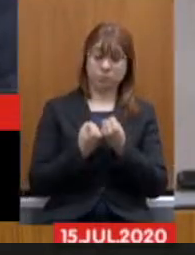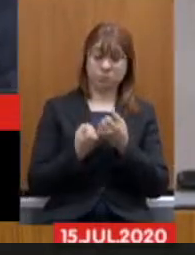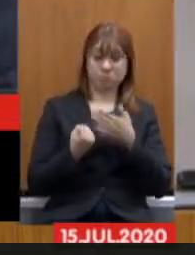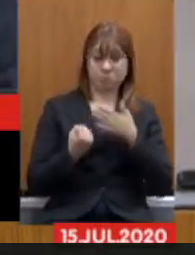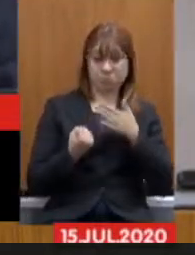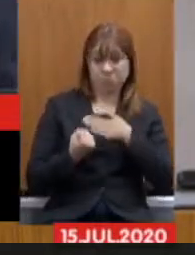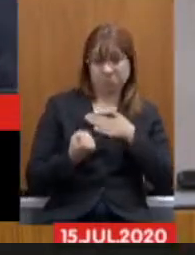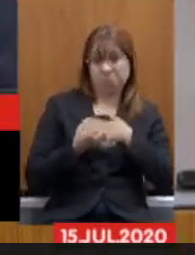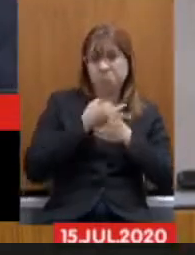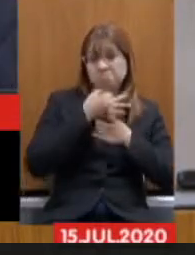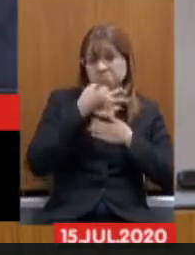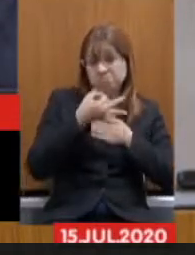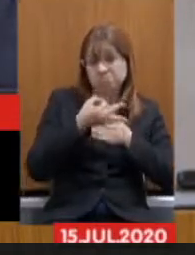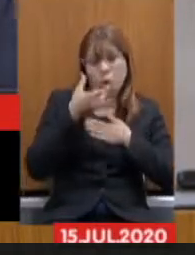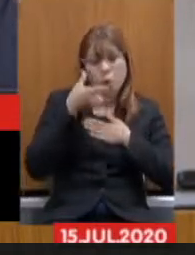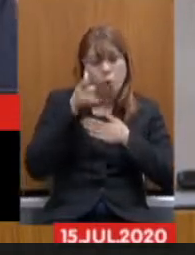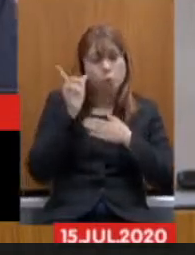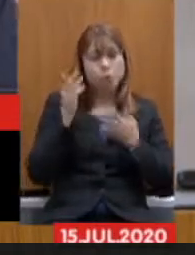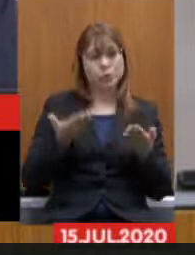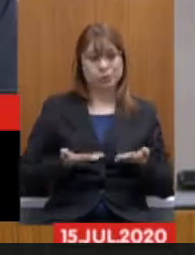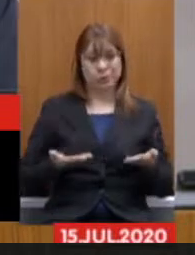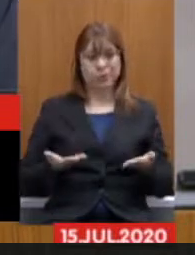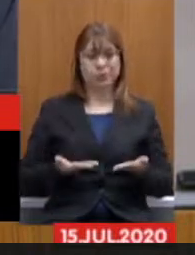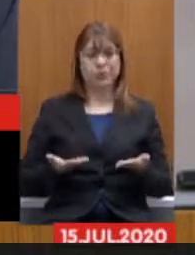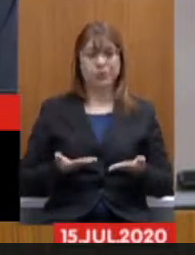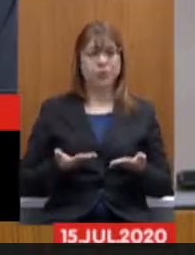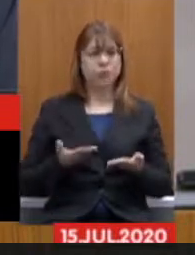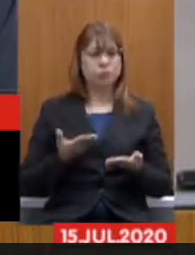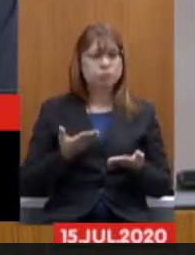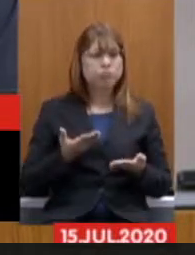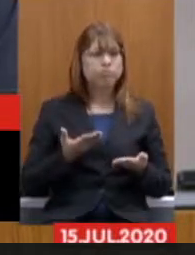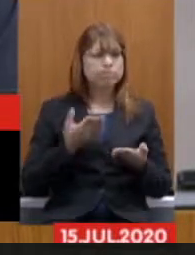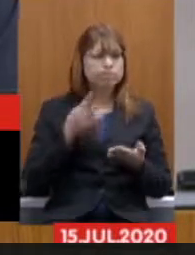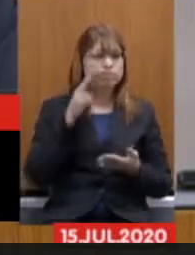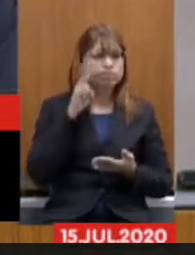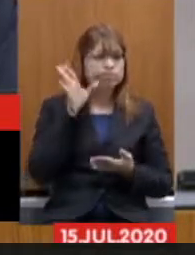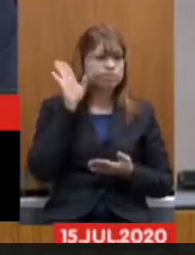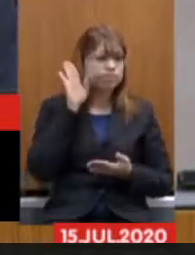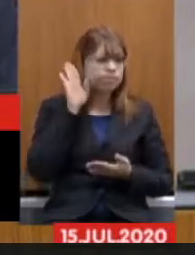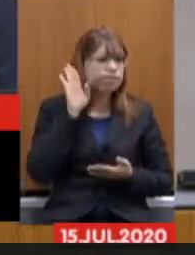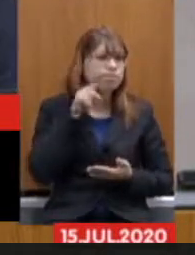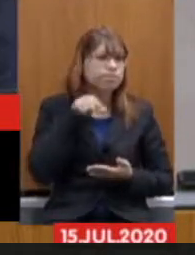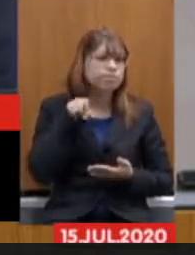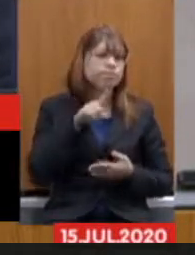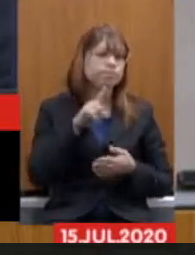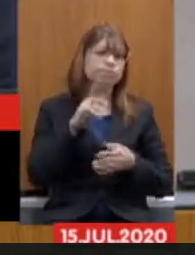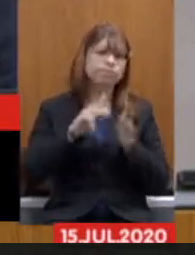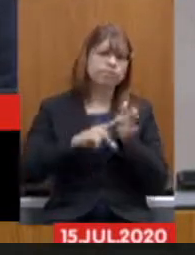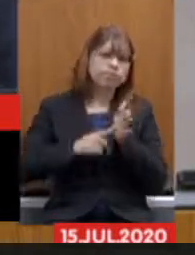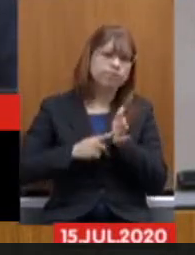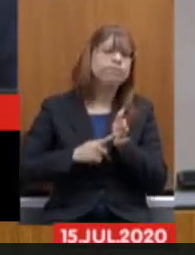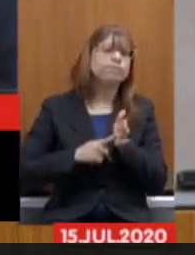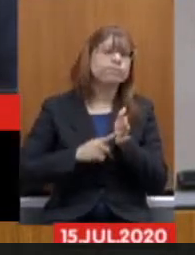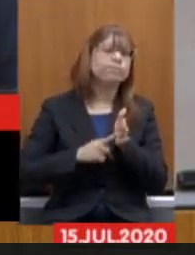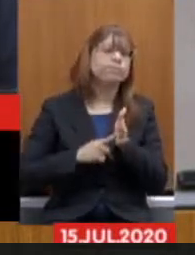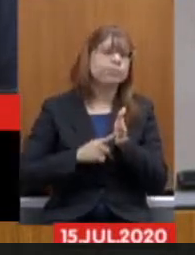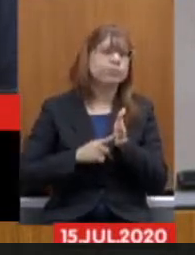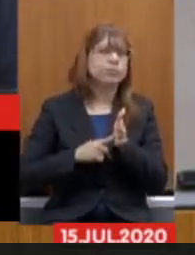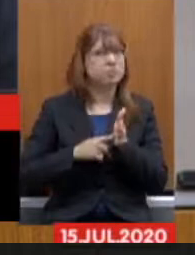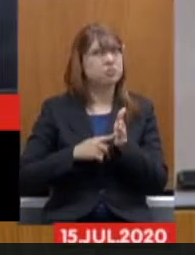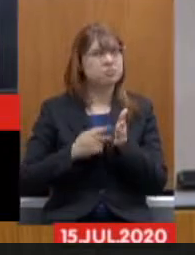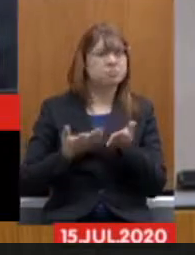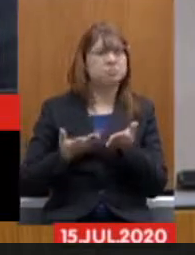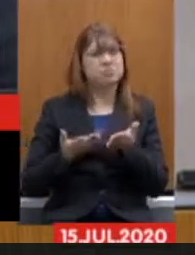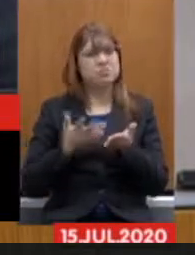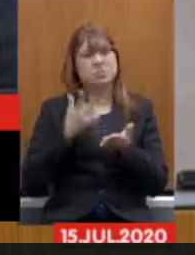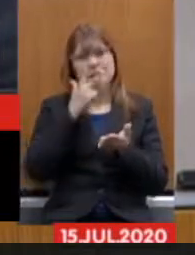pelo menos os dias de ontem e de hoje a ouviu sindicatos a um entendimento médio que